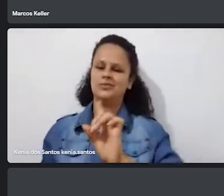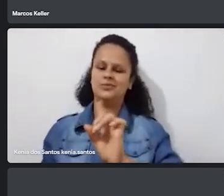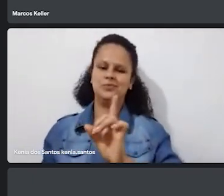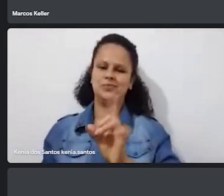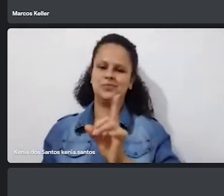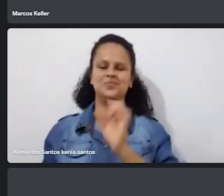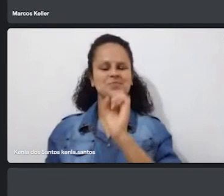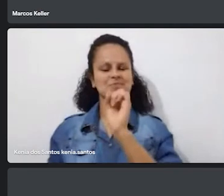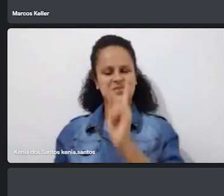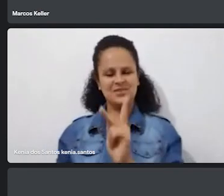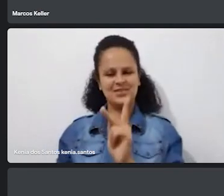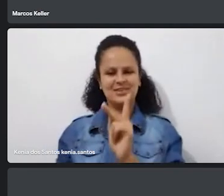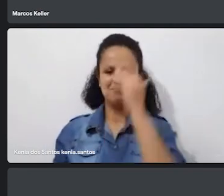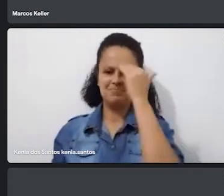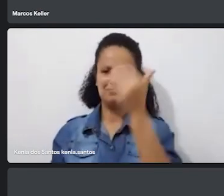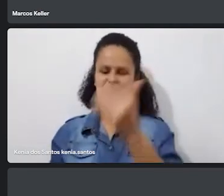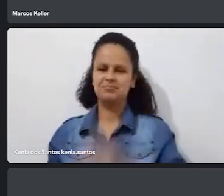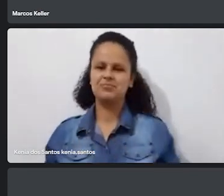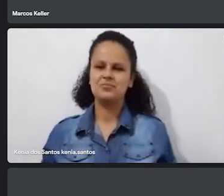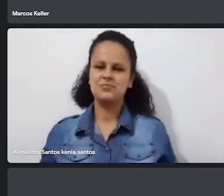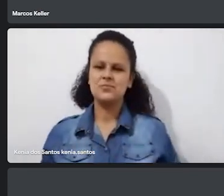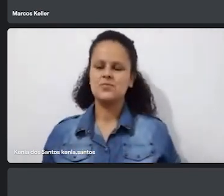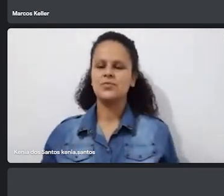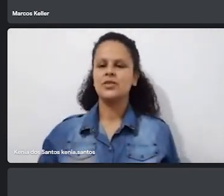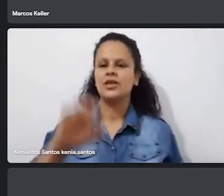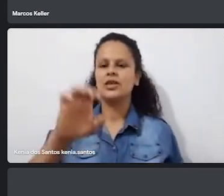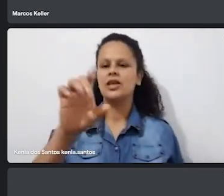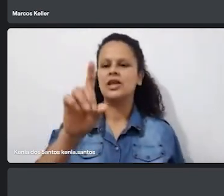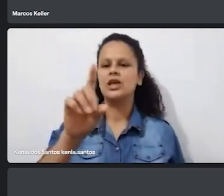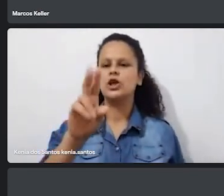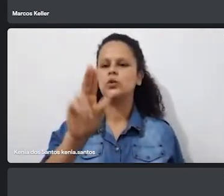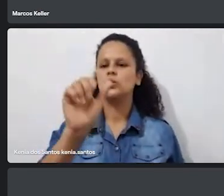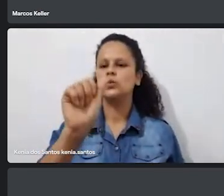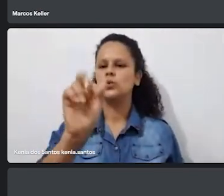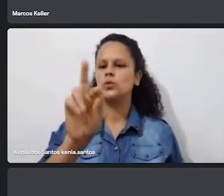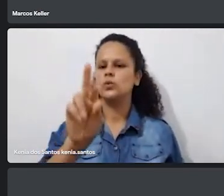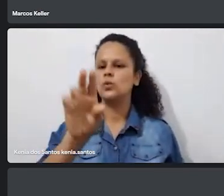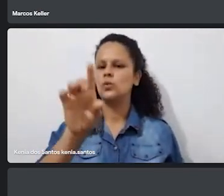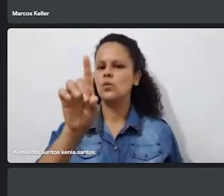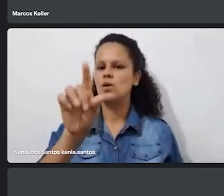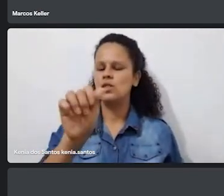Ok, obrigada. Eduarda Macice perguntou: boa noite.